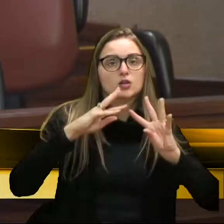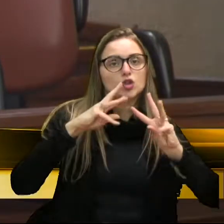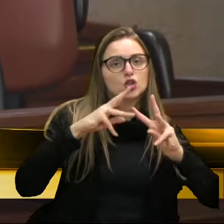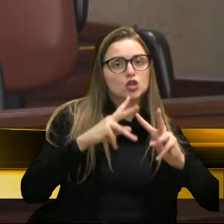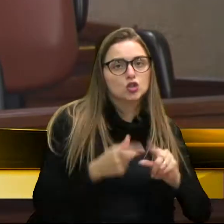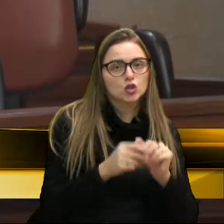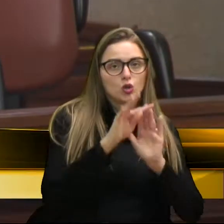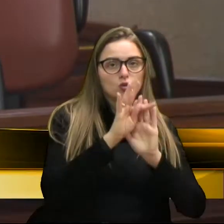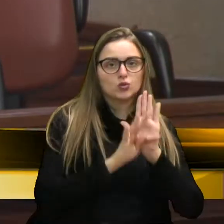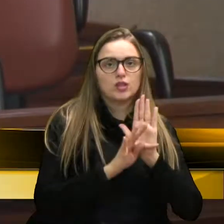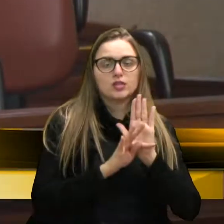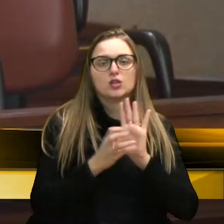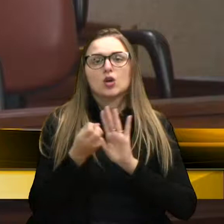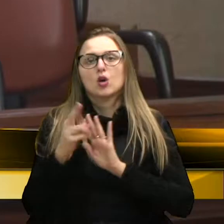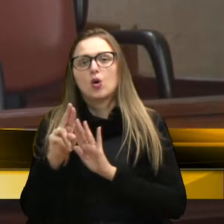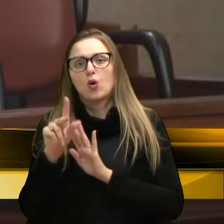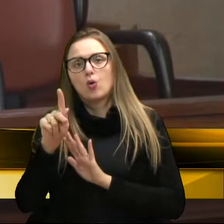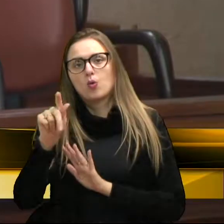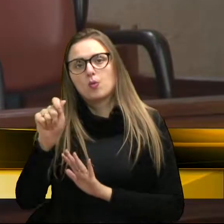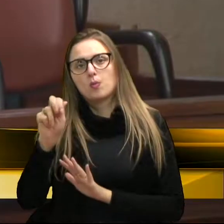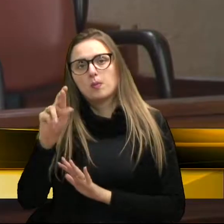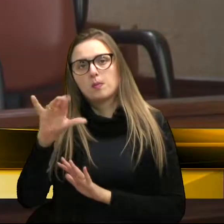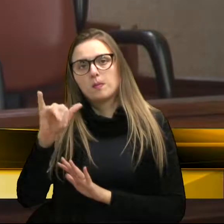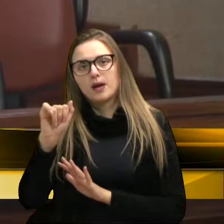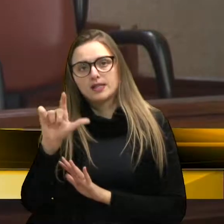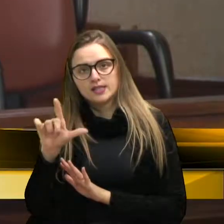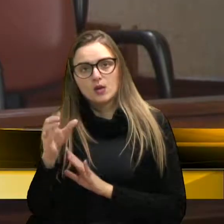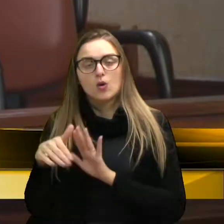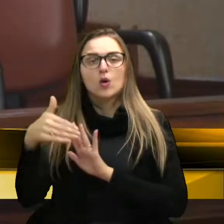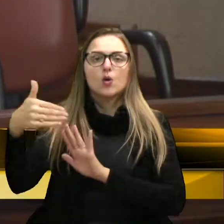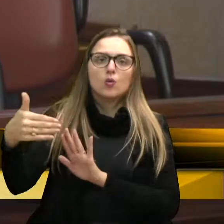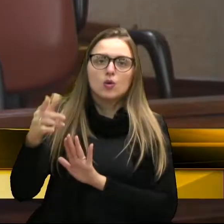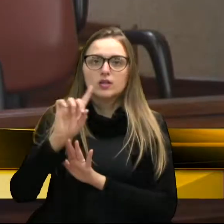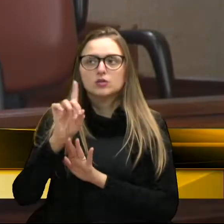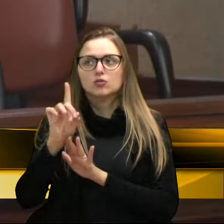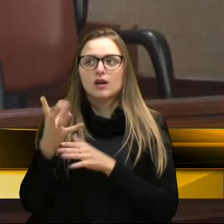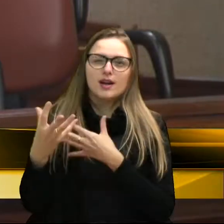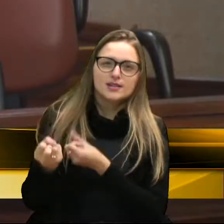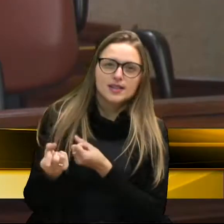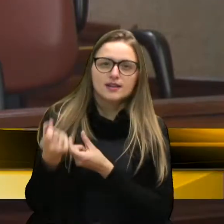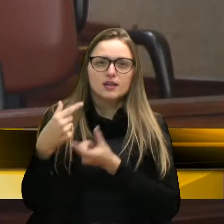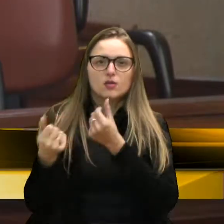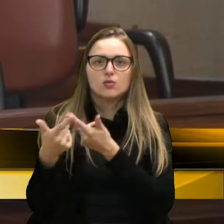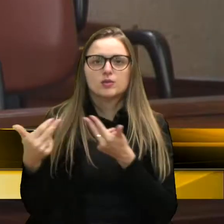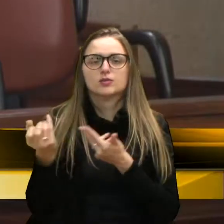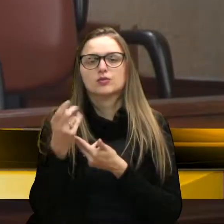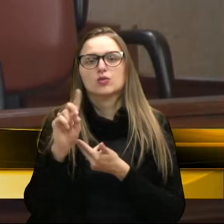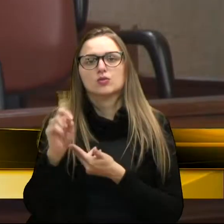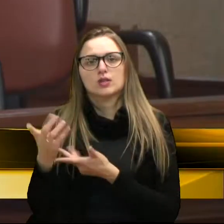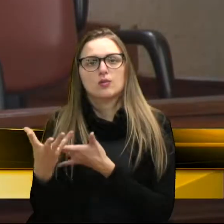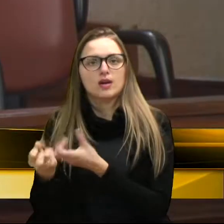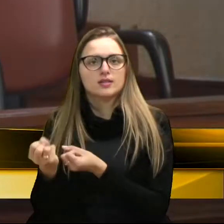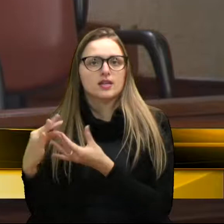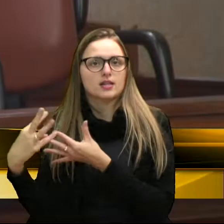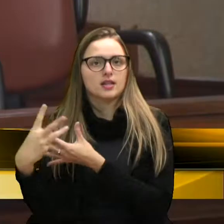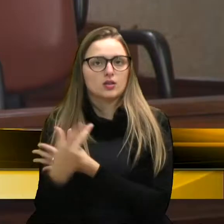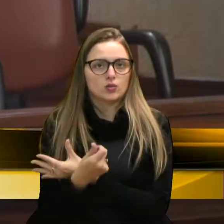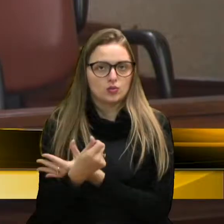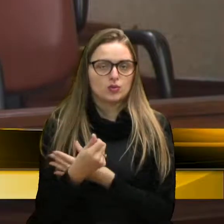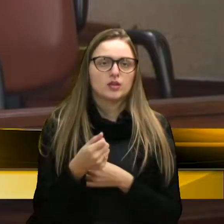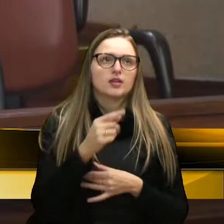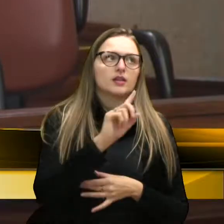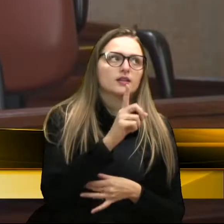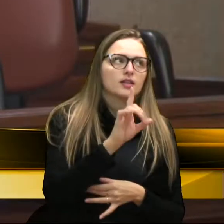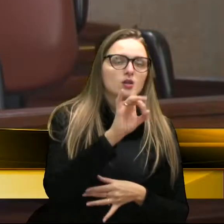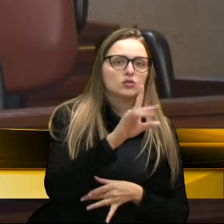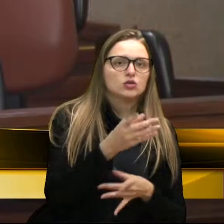e parcial quando alude apenas a uma ou a algumas disposições do projeto, não podendo abarcar somente palavras